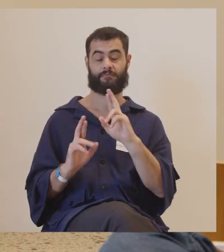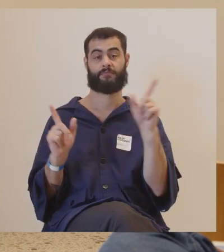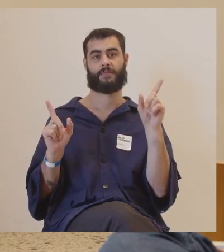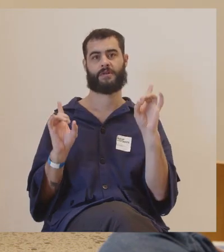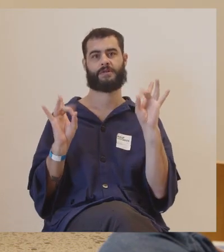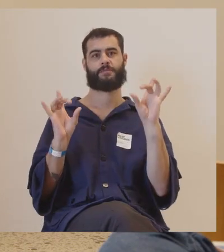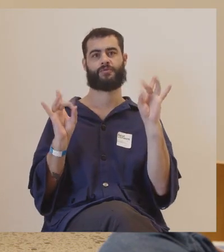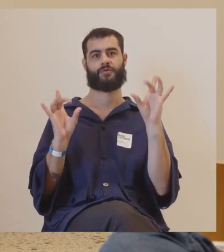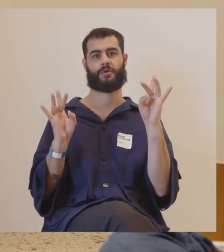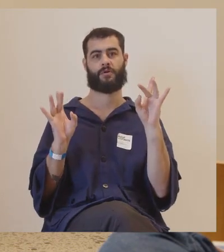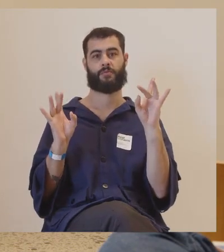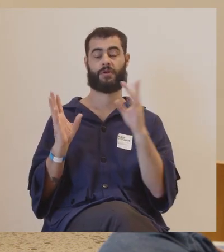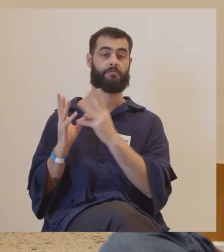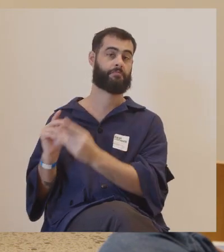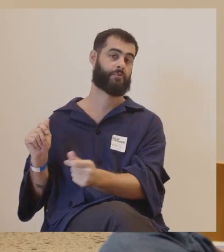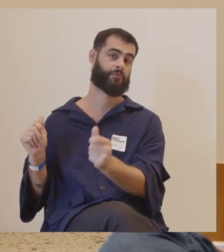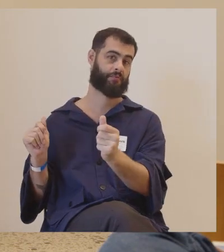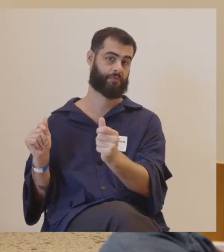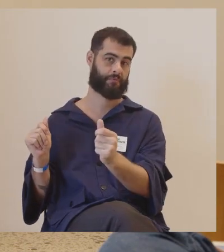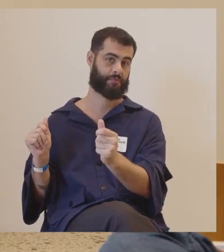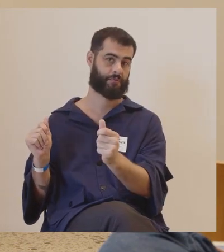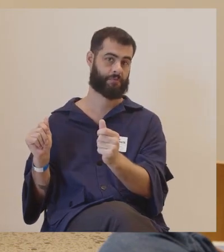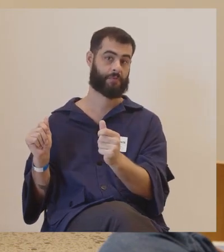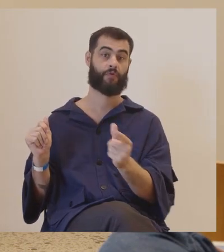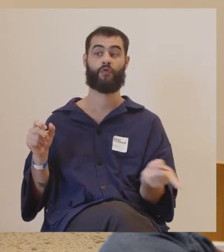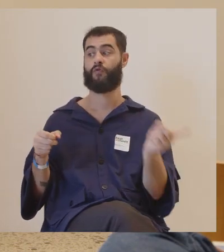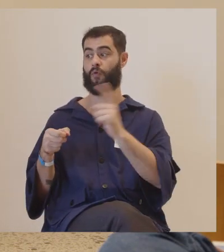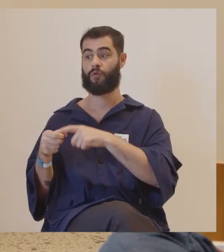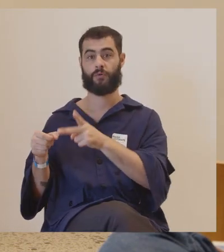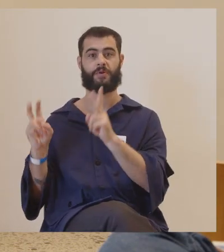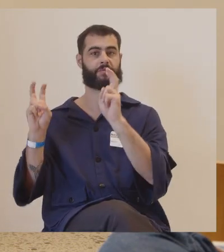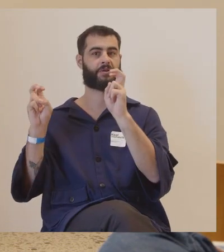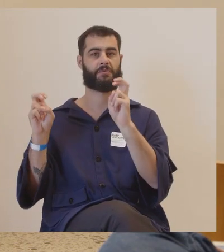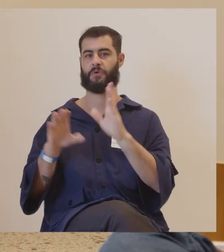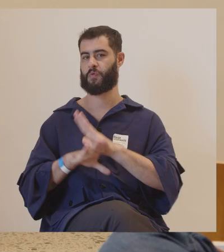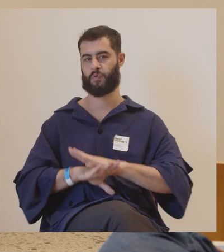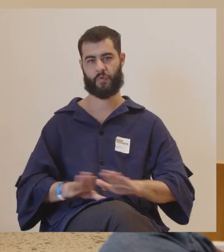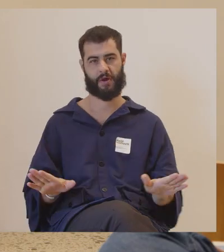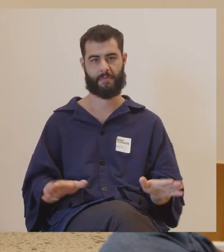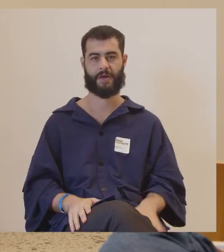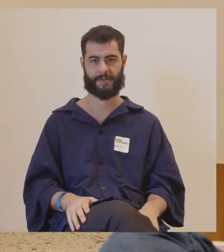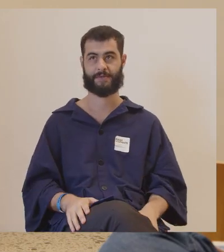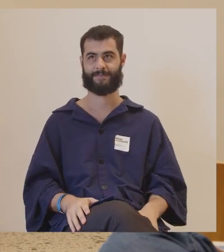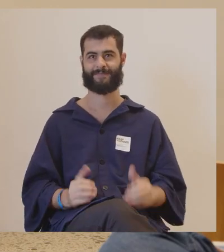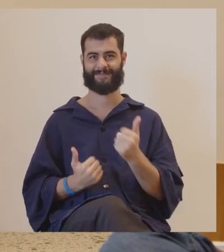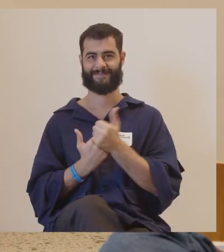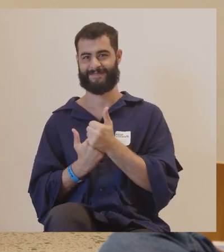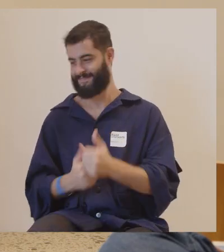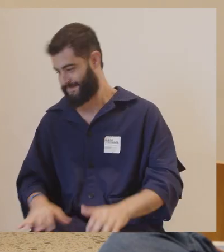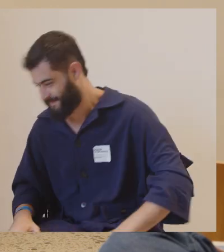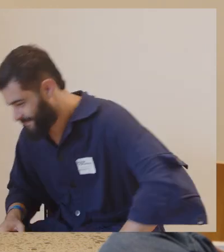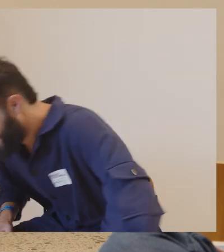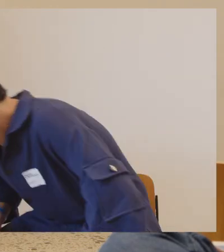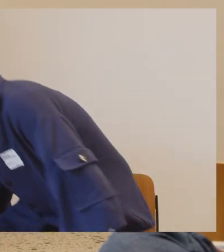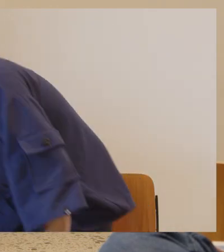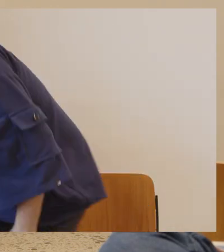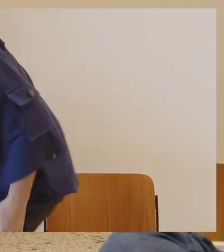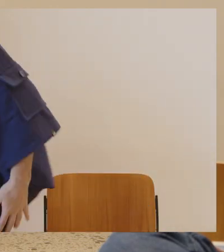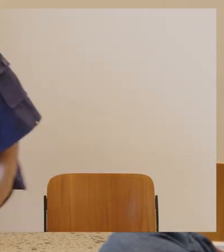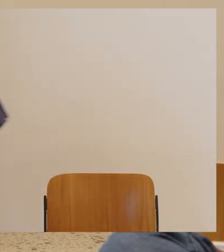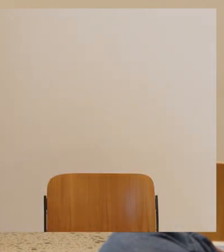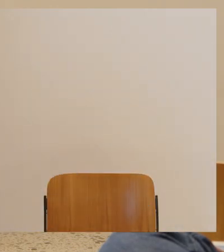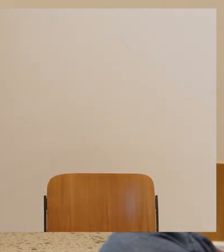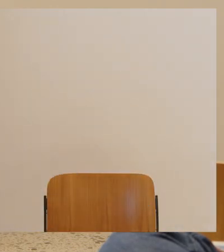inclusive, nunca mais voltou propriamente a esse tipo de temática. E as outras coisas que vão fundamentando, né,